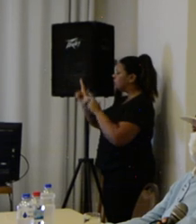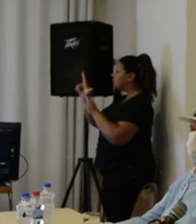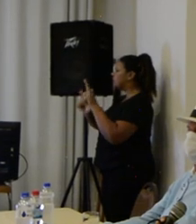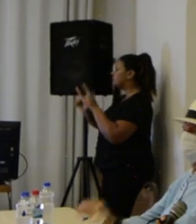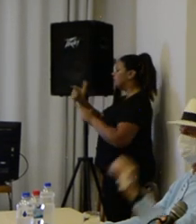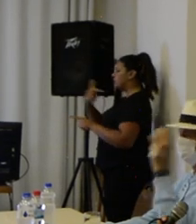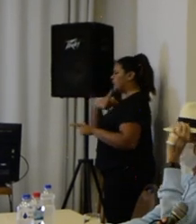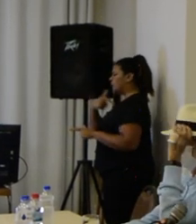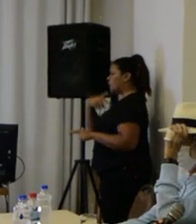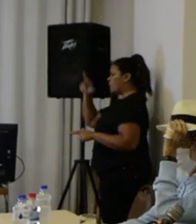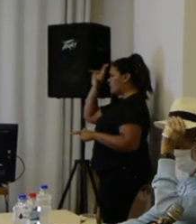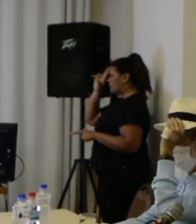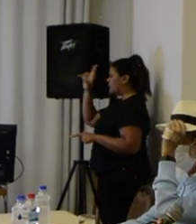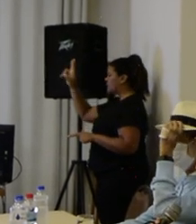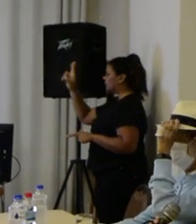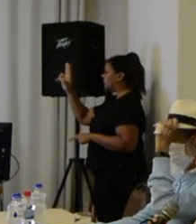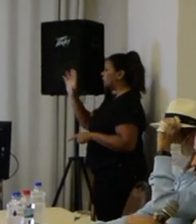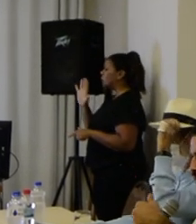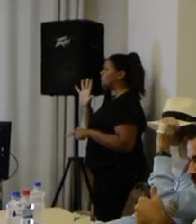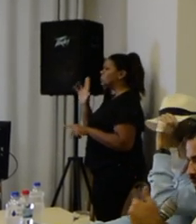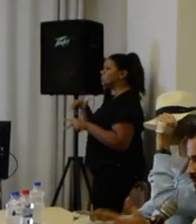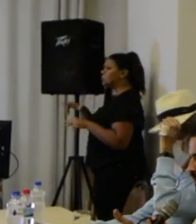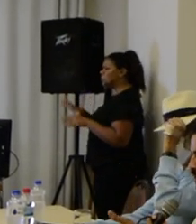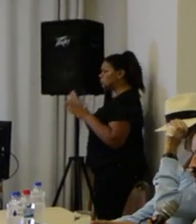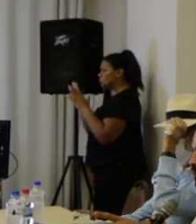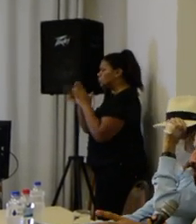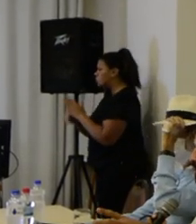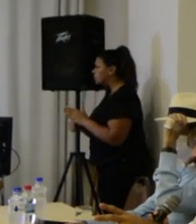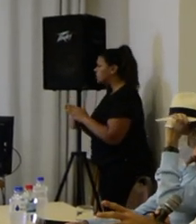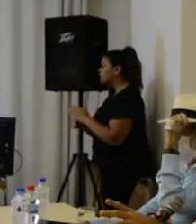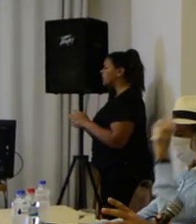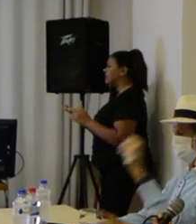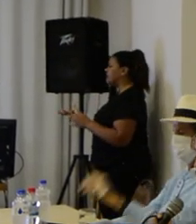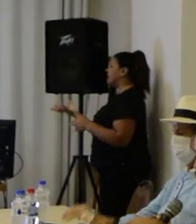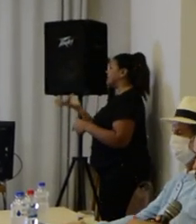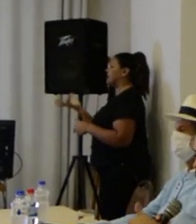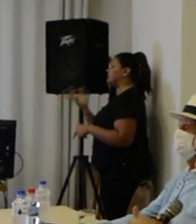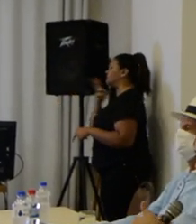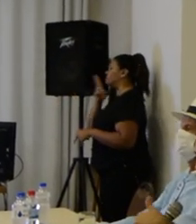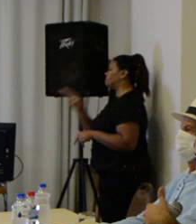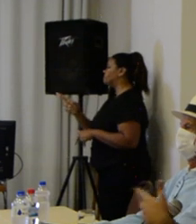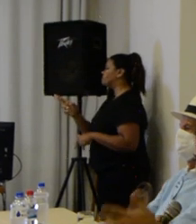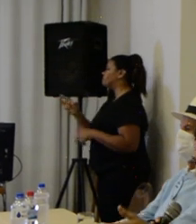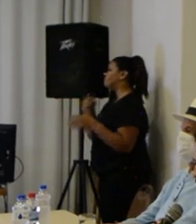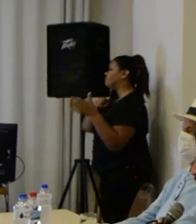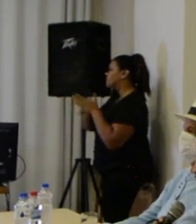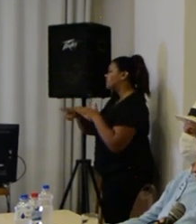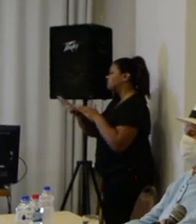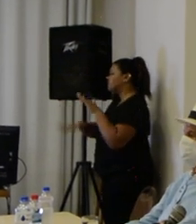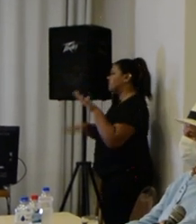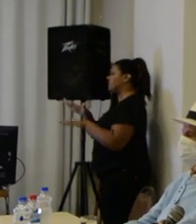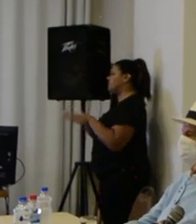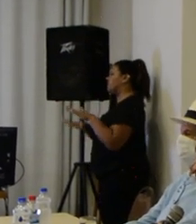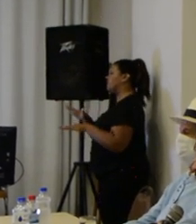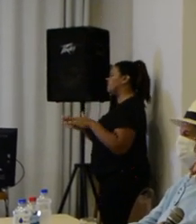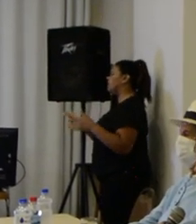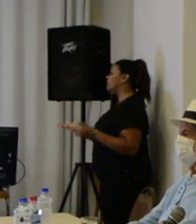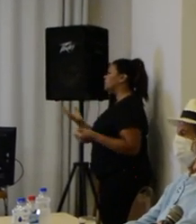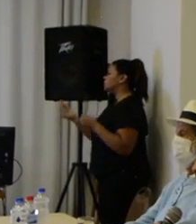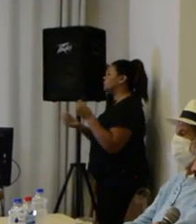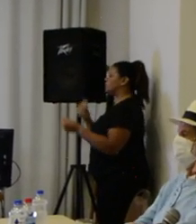Eu, como líder de governo, nunca me furtei a dar uma entrevista, nunca me furtei a responder uma pergunta, independente de